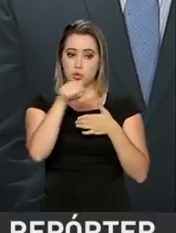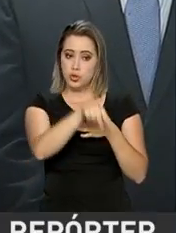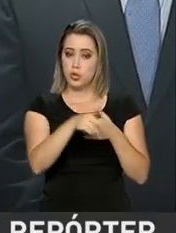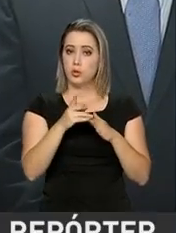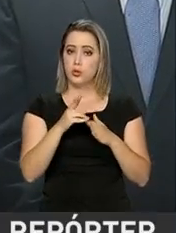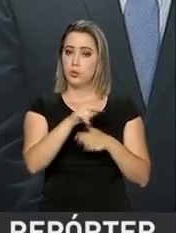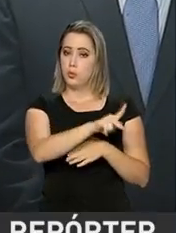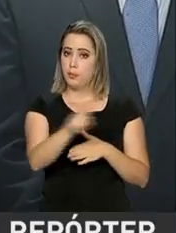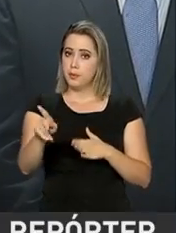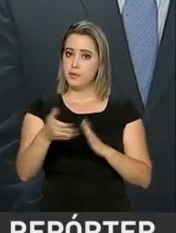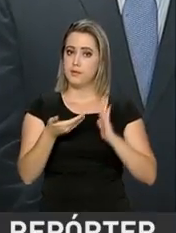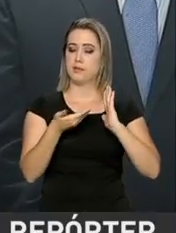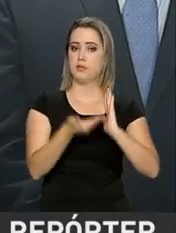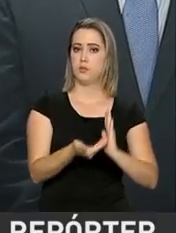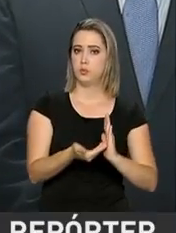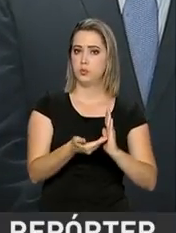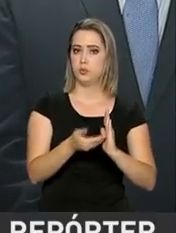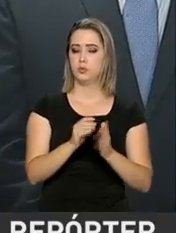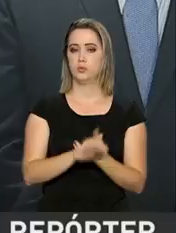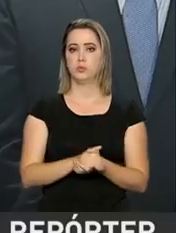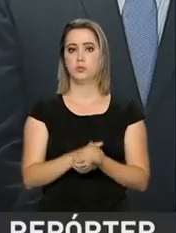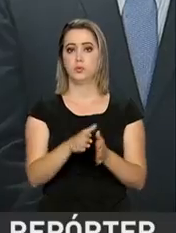da câmara